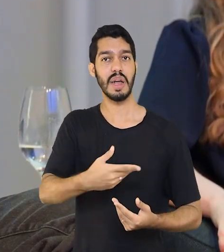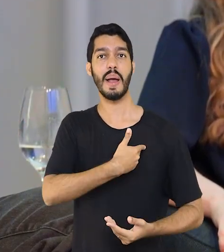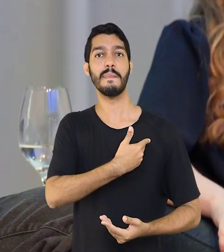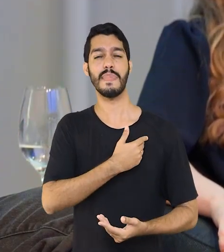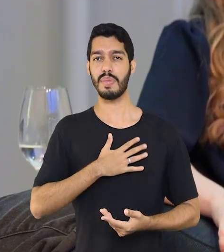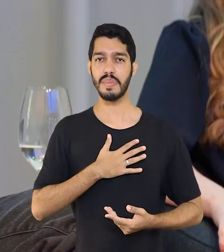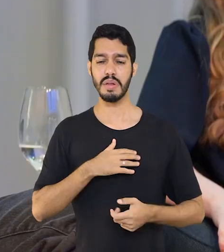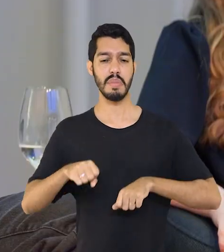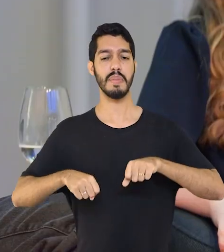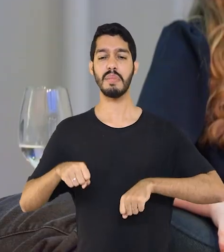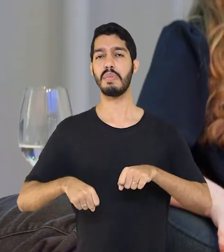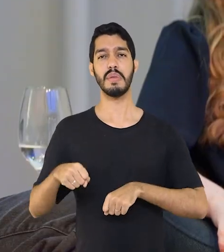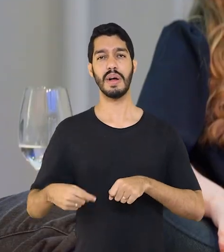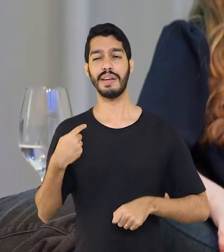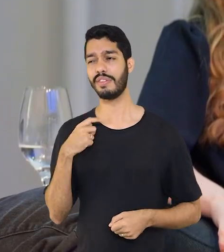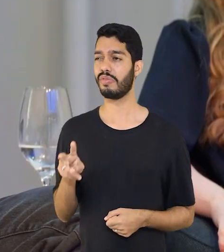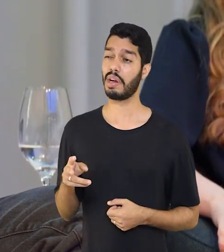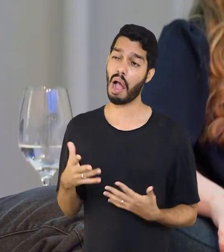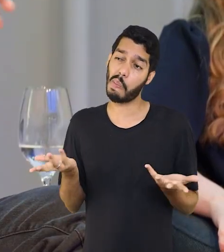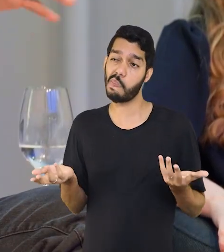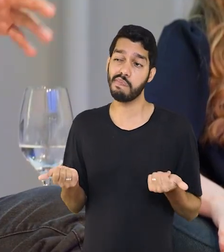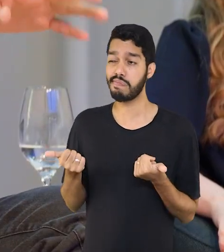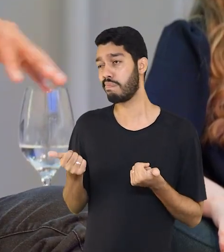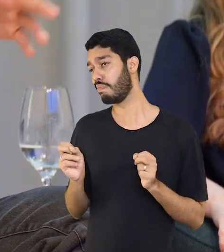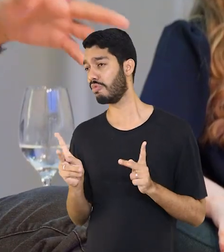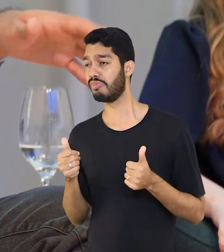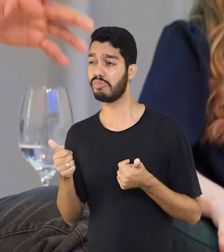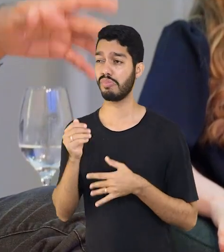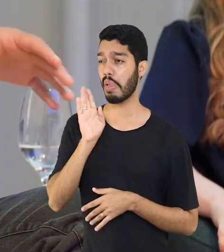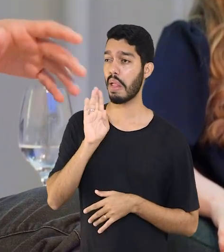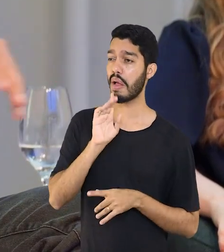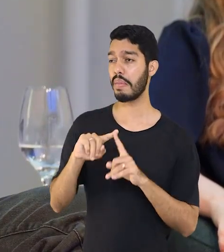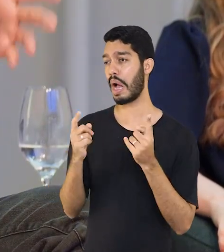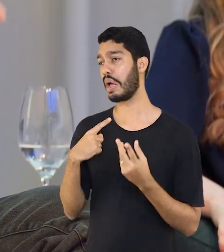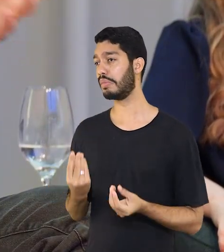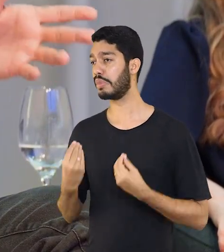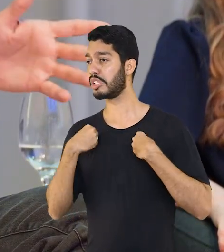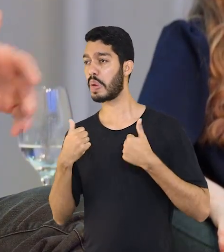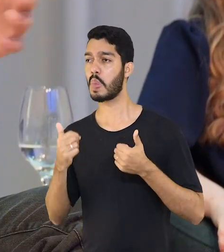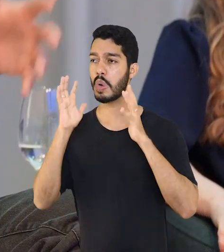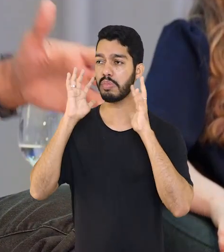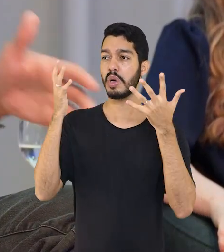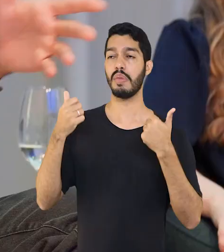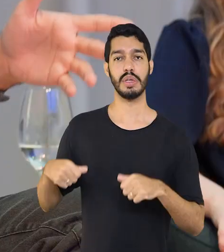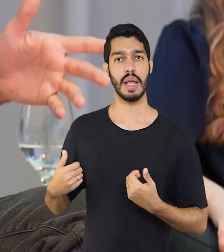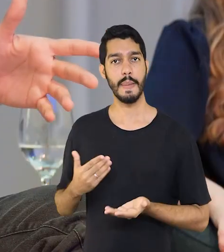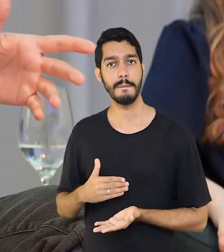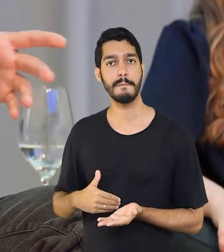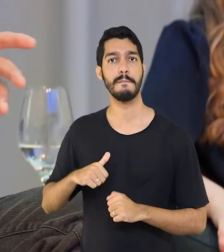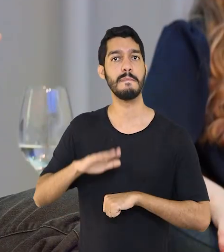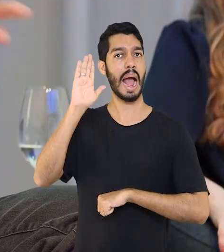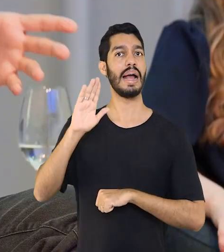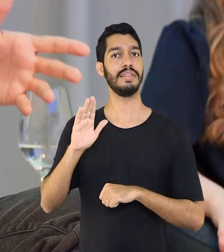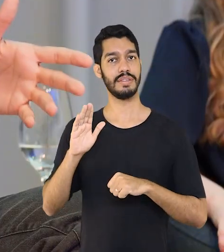no Brasil, amigos meus, e eu falava, tá, muito legal, né? Pedalar por aí é bacana e tal, mas aí, o que isso traz de solução? O importante é transporte de